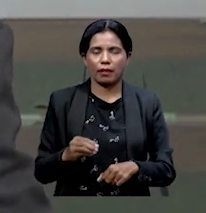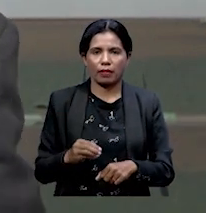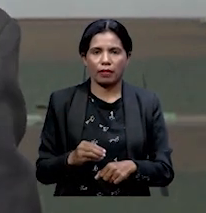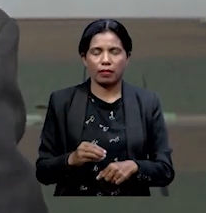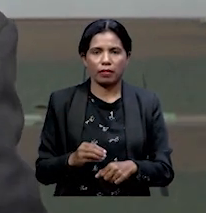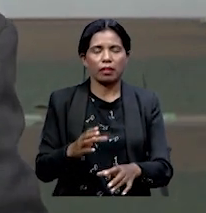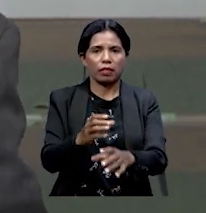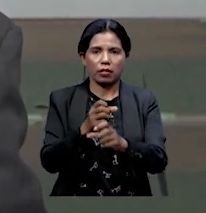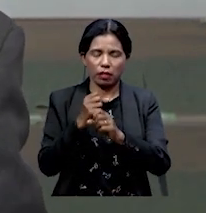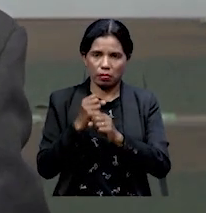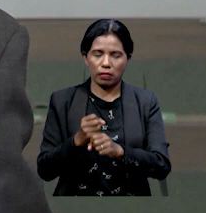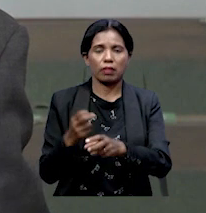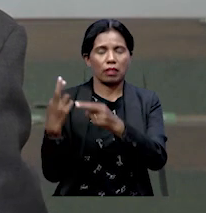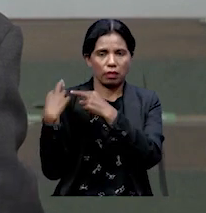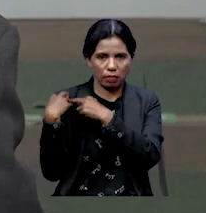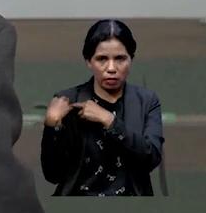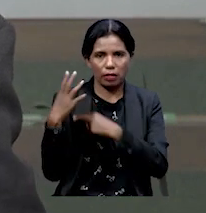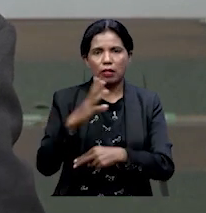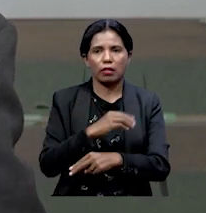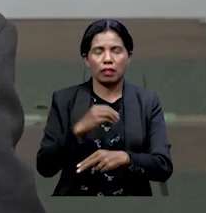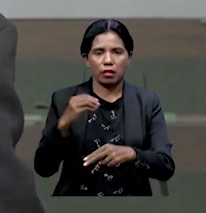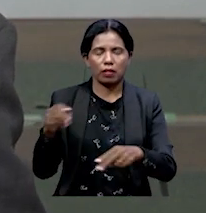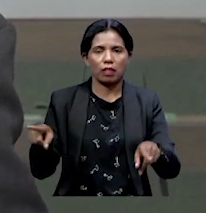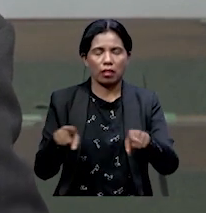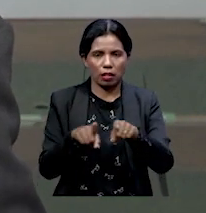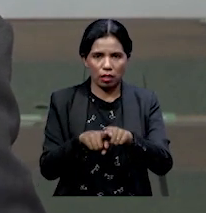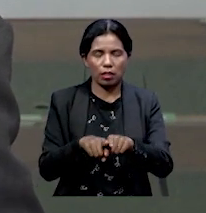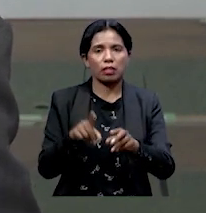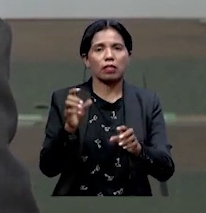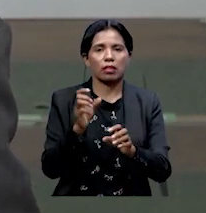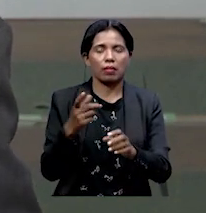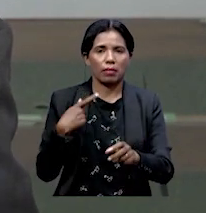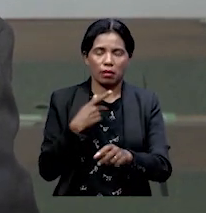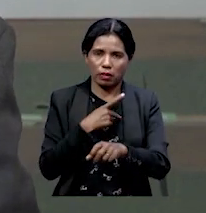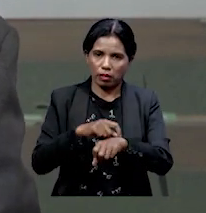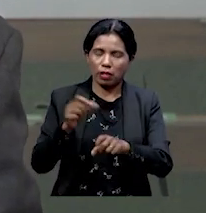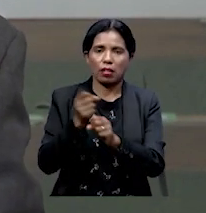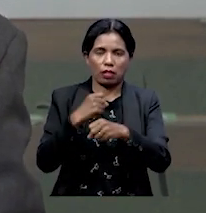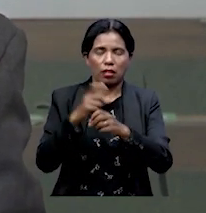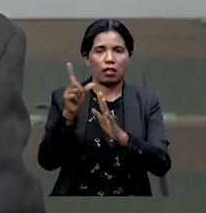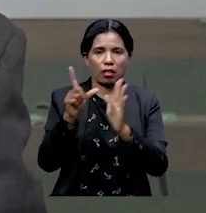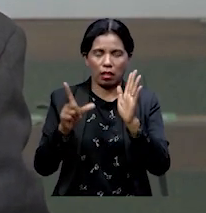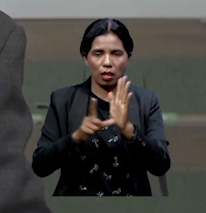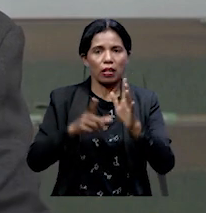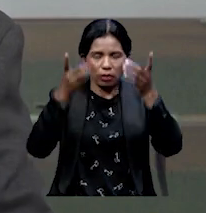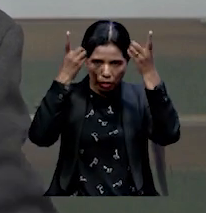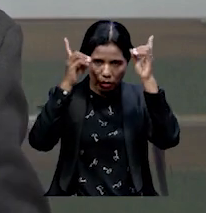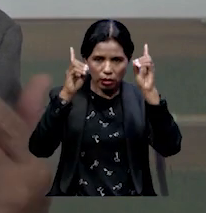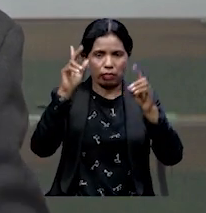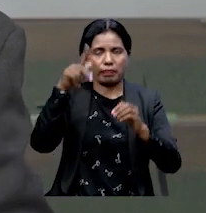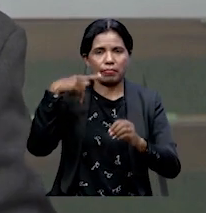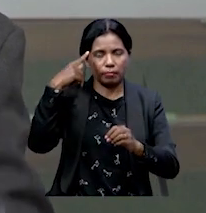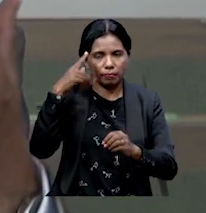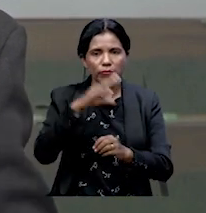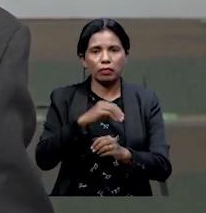assume o meu papel, a minha responsabilidade, não dar legislador. O órgão de decisão política,